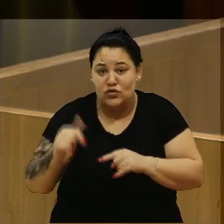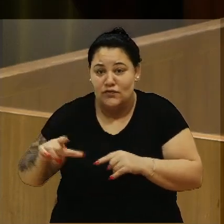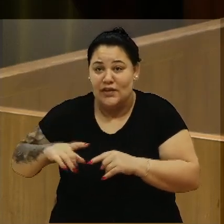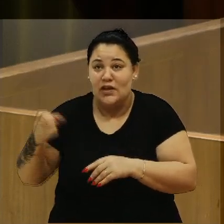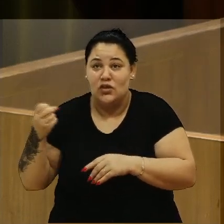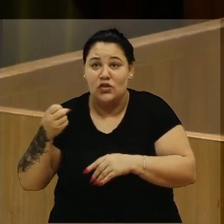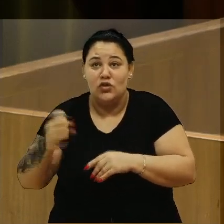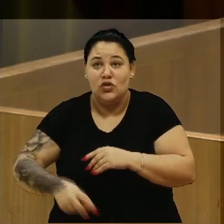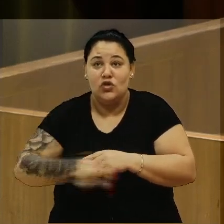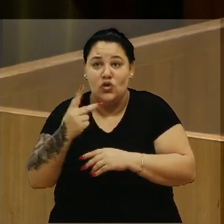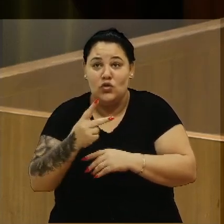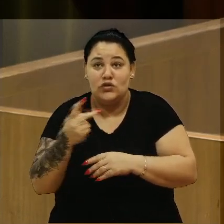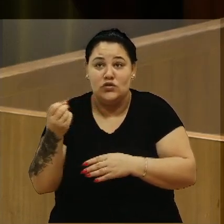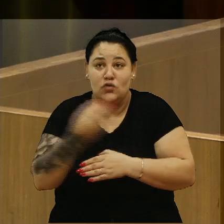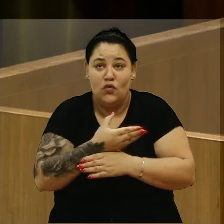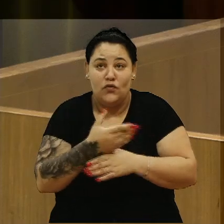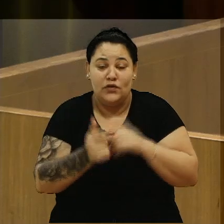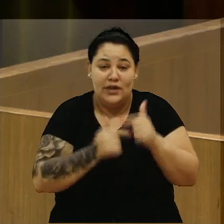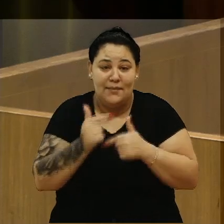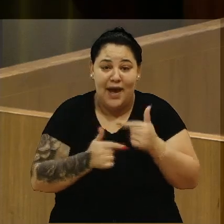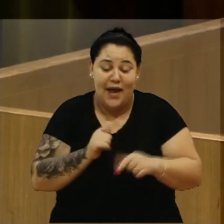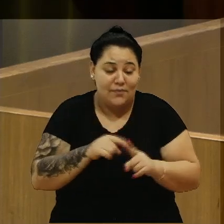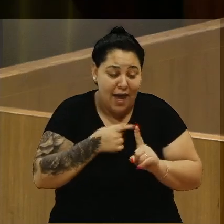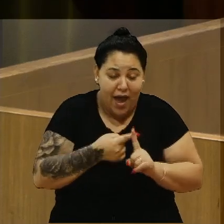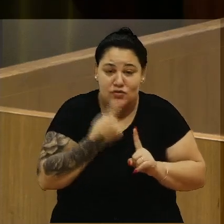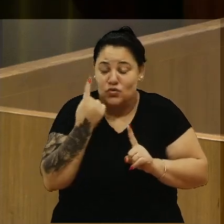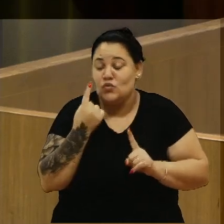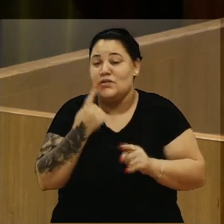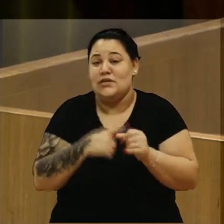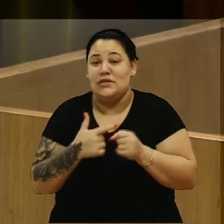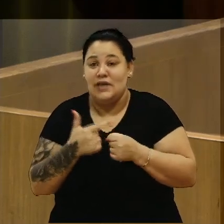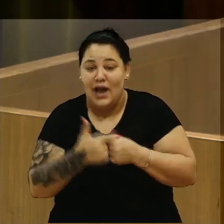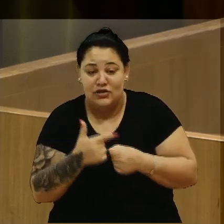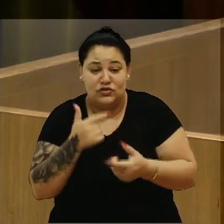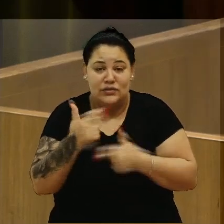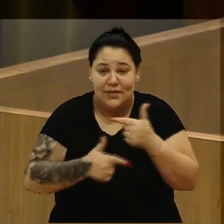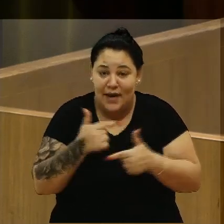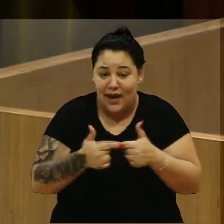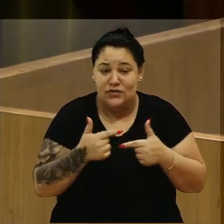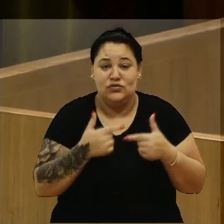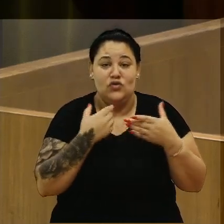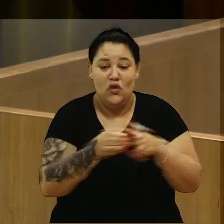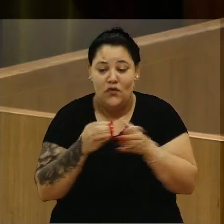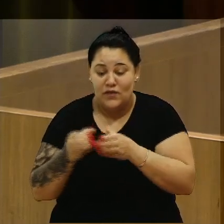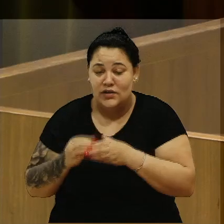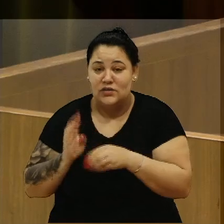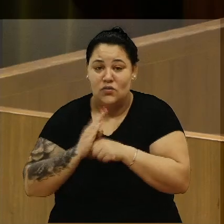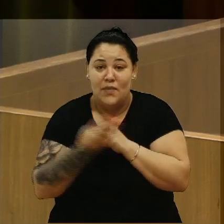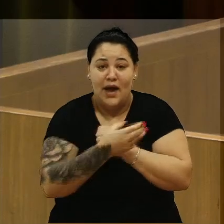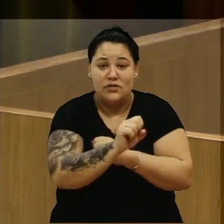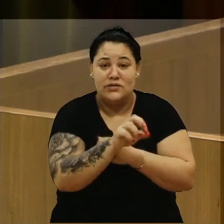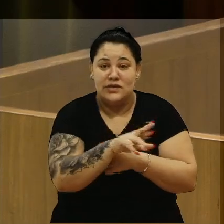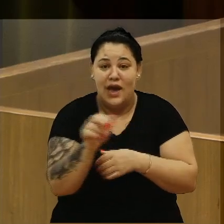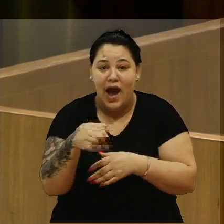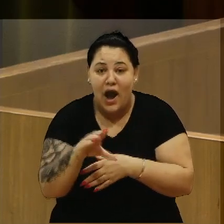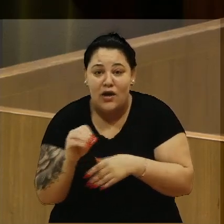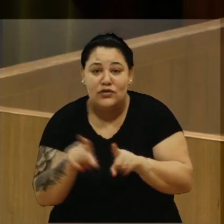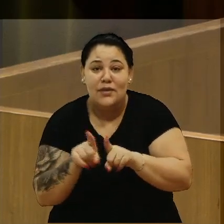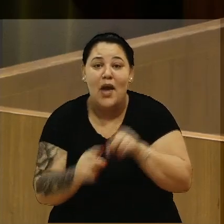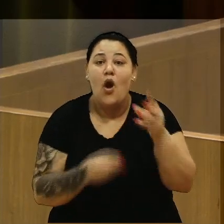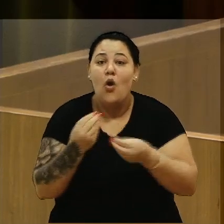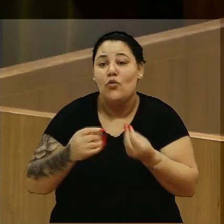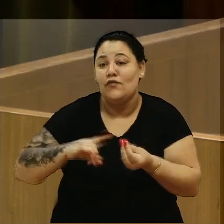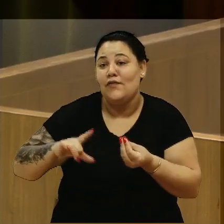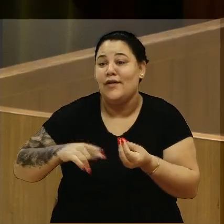serviços, que é do CRES, de mais um CRES na nossa cidade, e do Serviço de Convivência do Bairro Serrano, vereadora Estela e vereador Juliano. Então, como que nós não